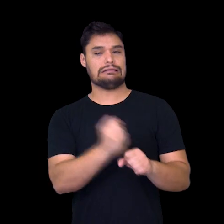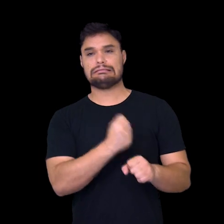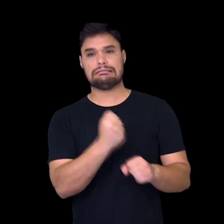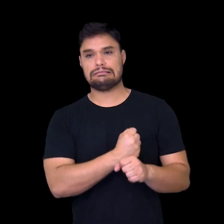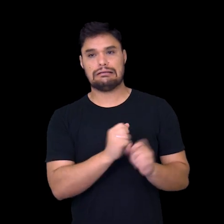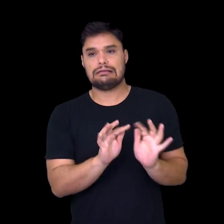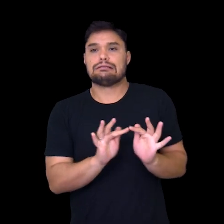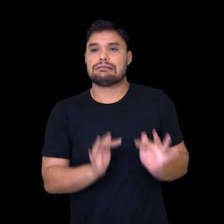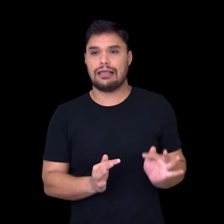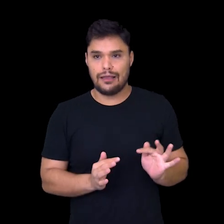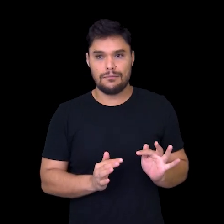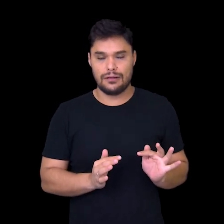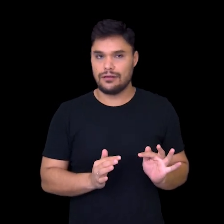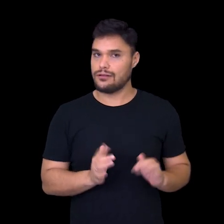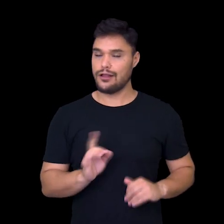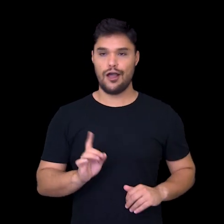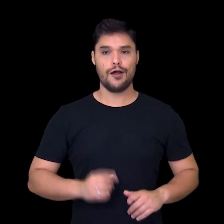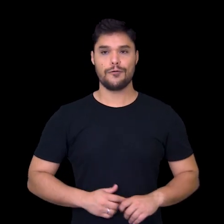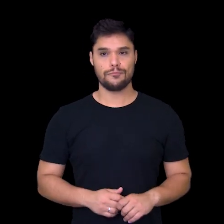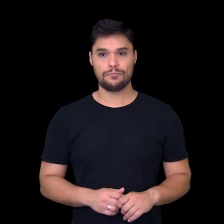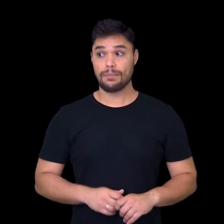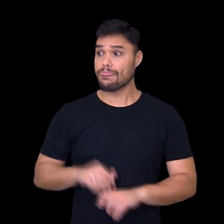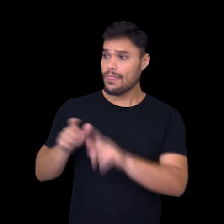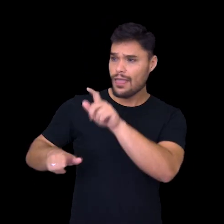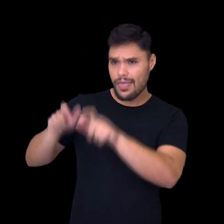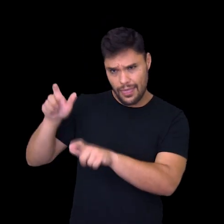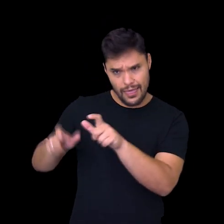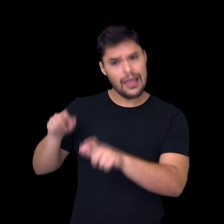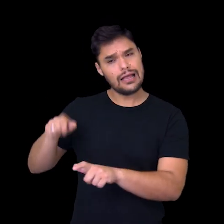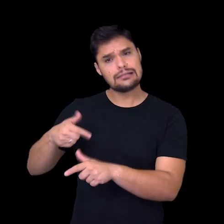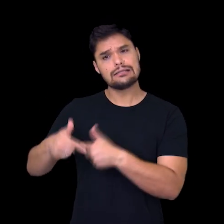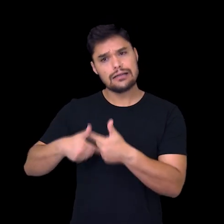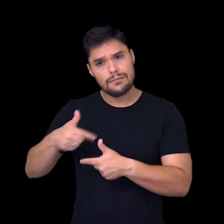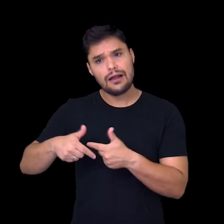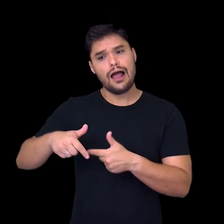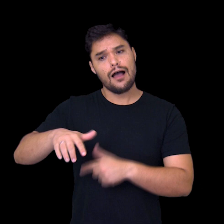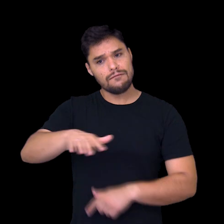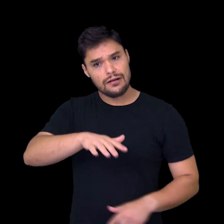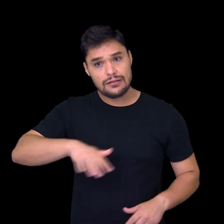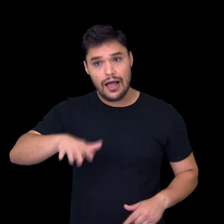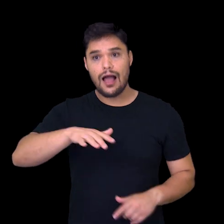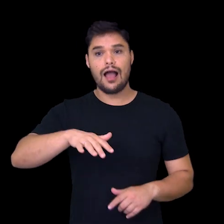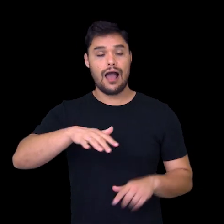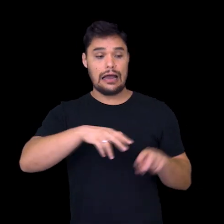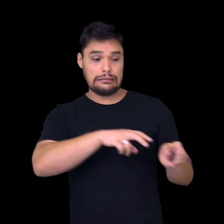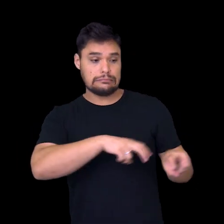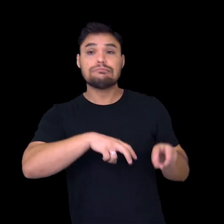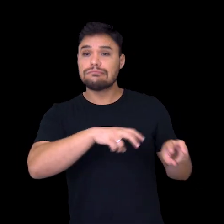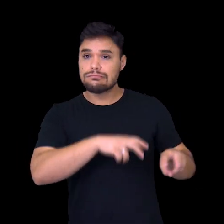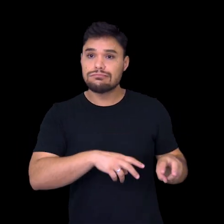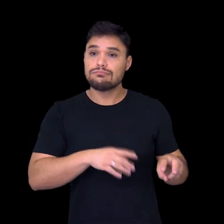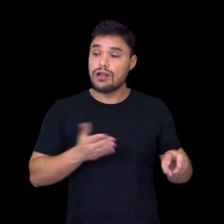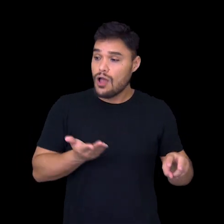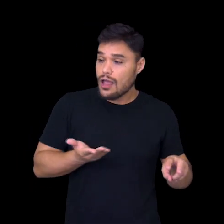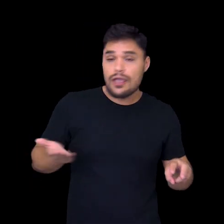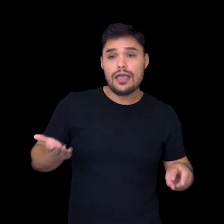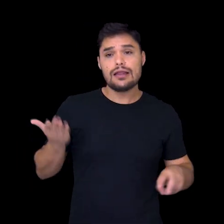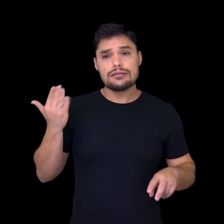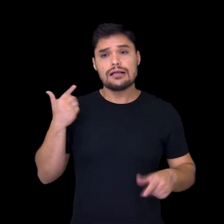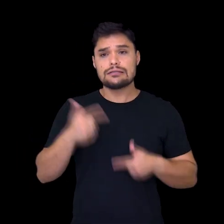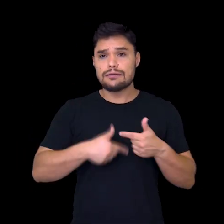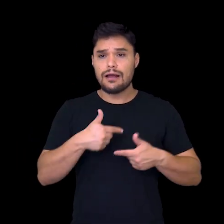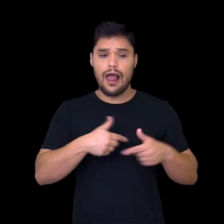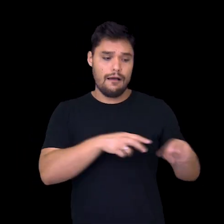operariado comum da construção civil, porque eram pessoas que trabalhavam no contexto camponês, então eram